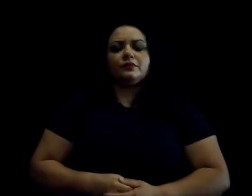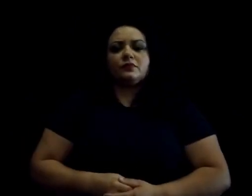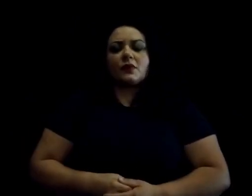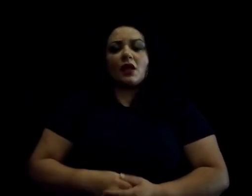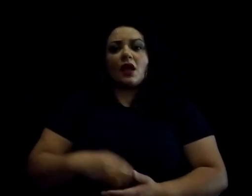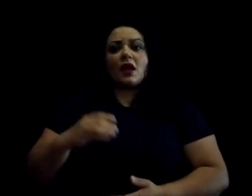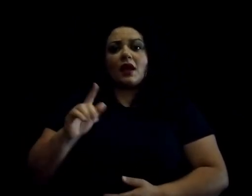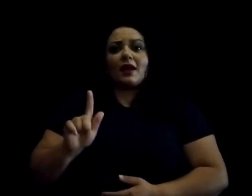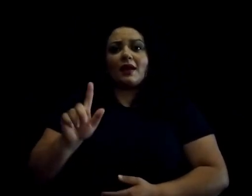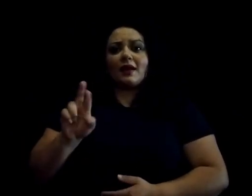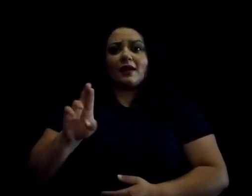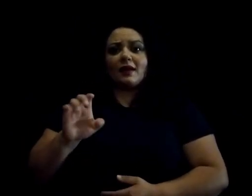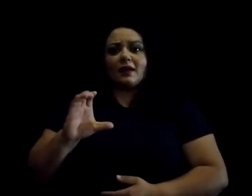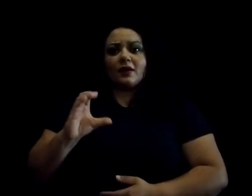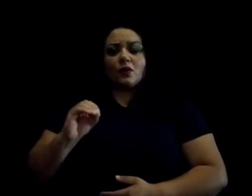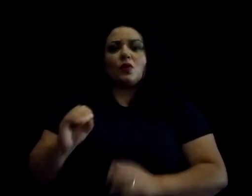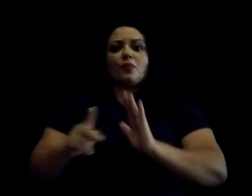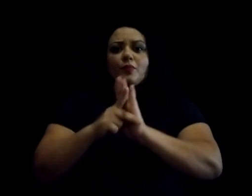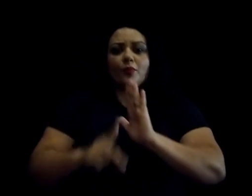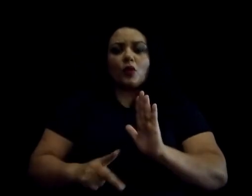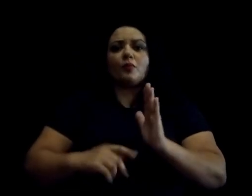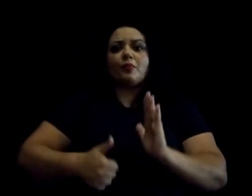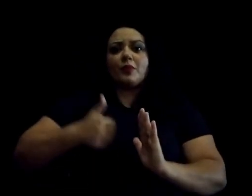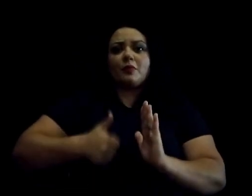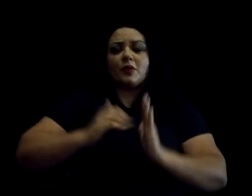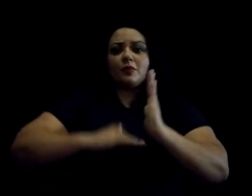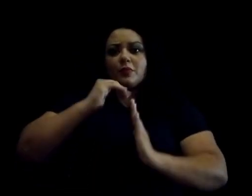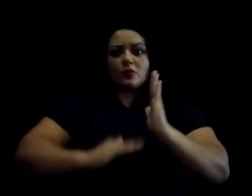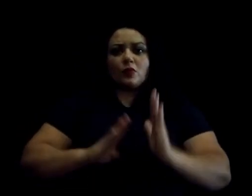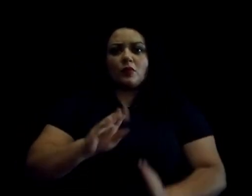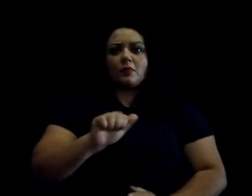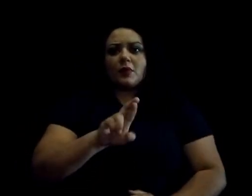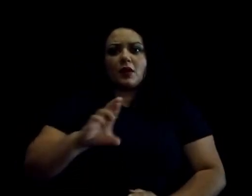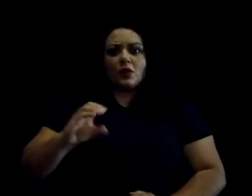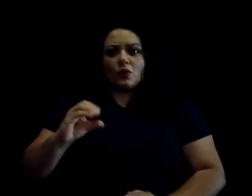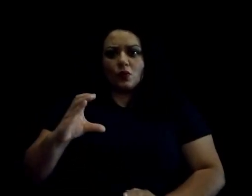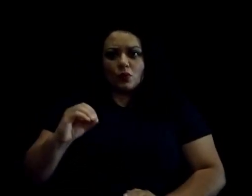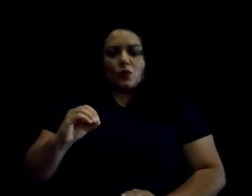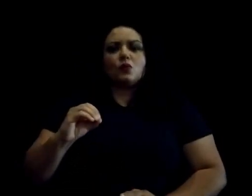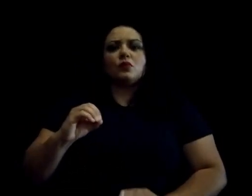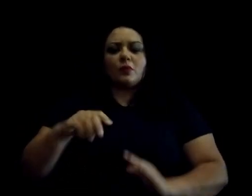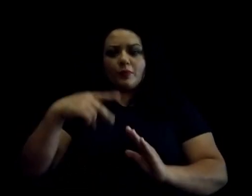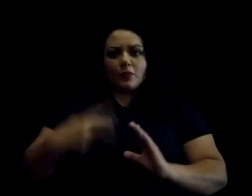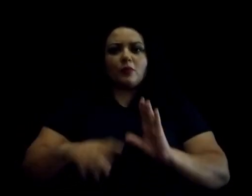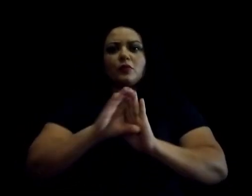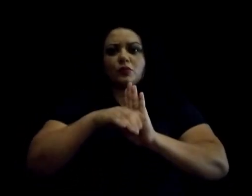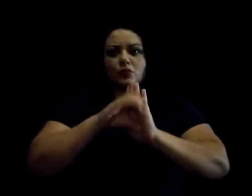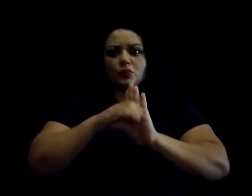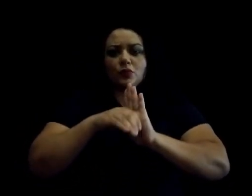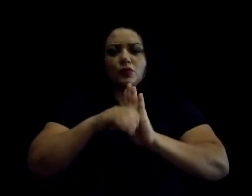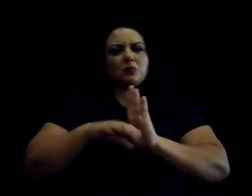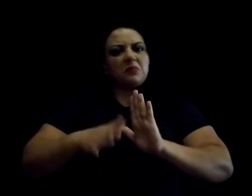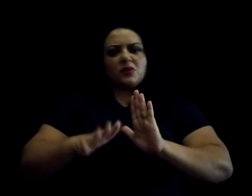El Greco foi o primeiro pintor genuinamente barroco, embora o barroco não seja algo tão genuíno assim e seu conceito tenha